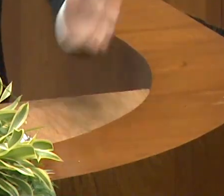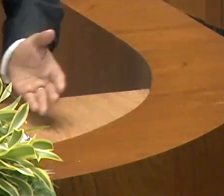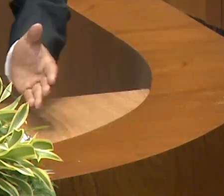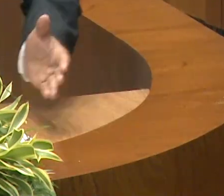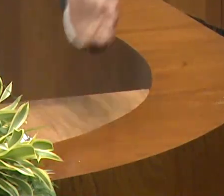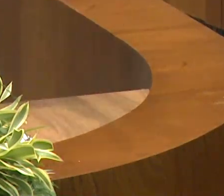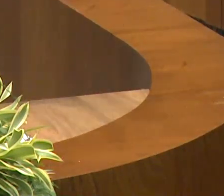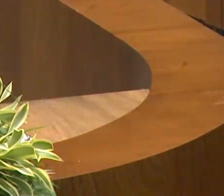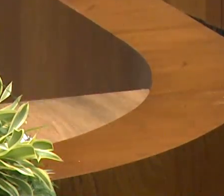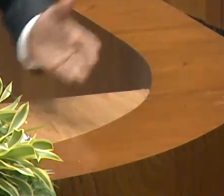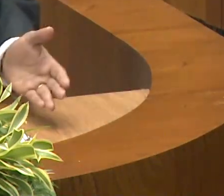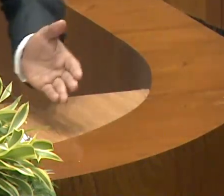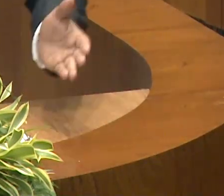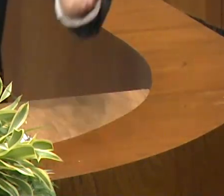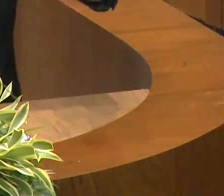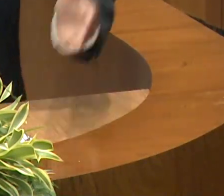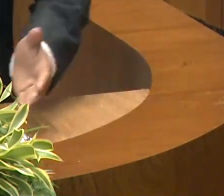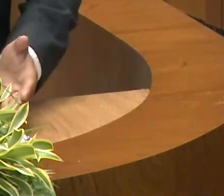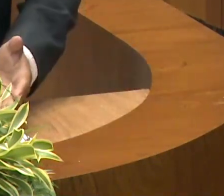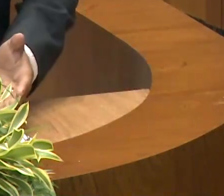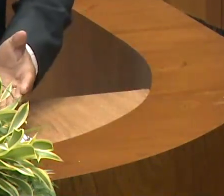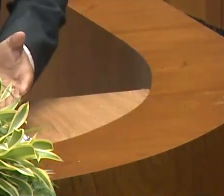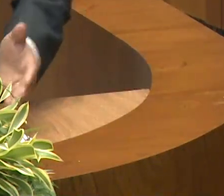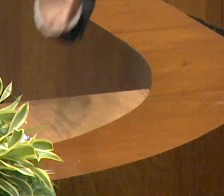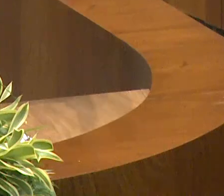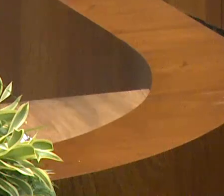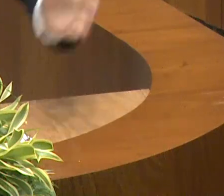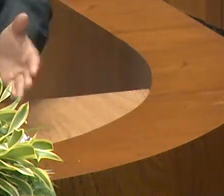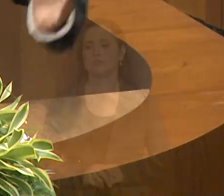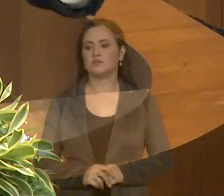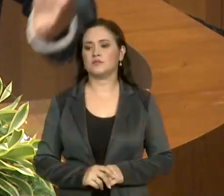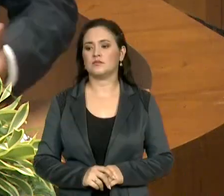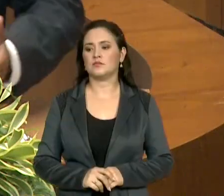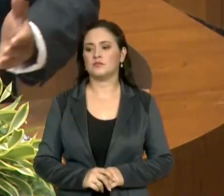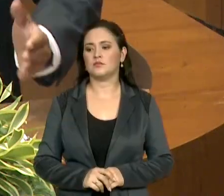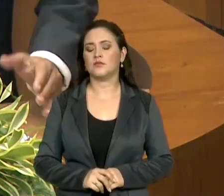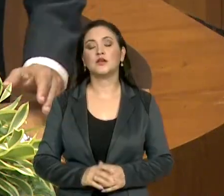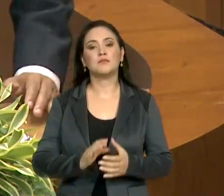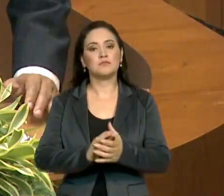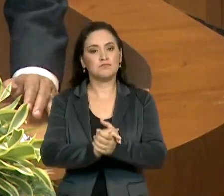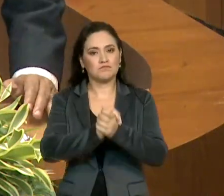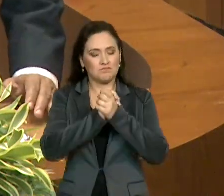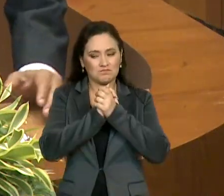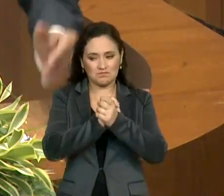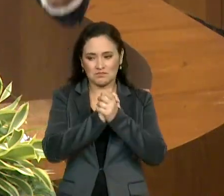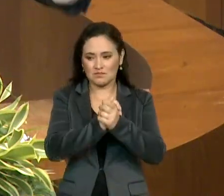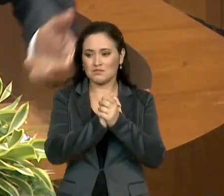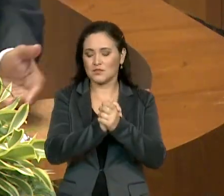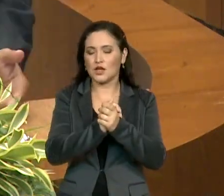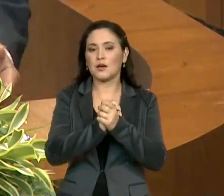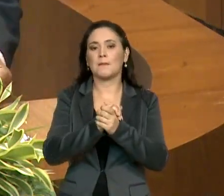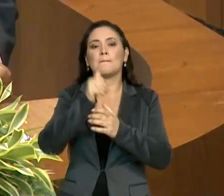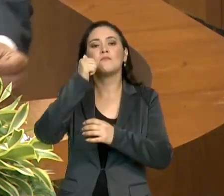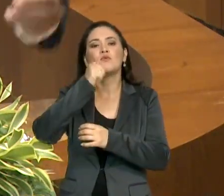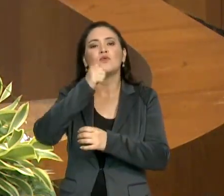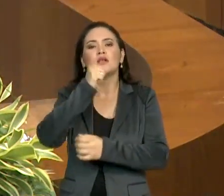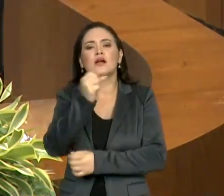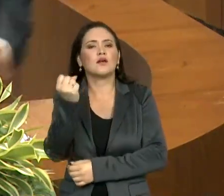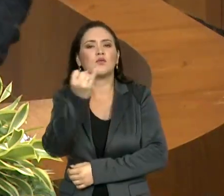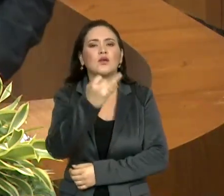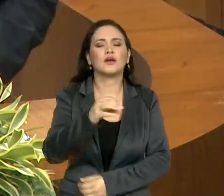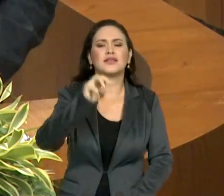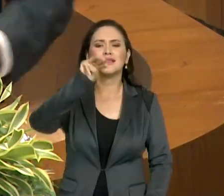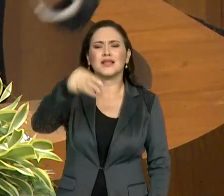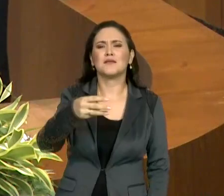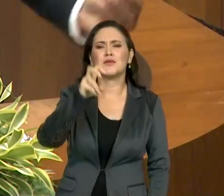3.500 maranhenses que estiveram ontem em Brasília, acreditando e lutando pelas suas pautas, pelas